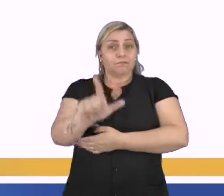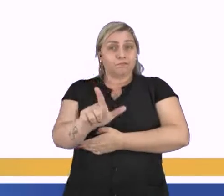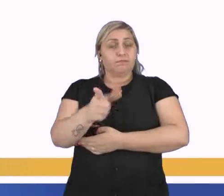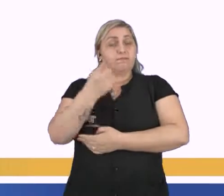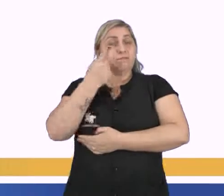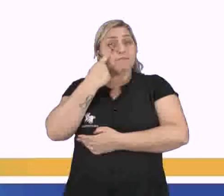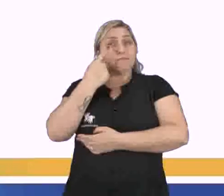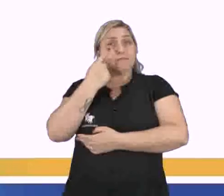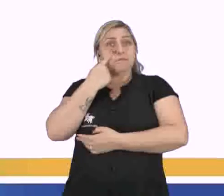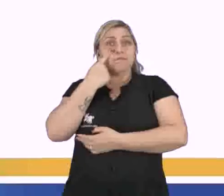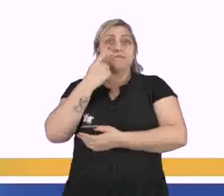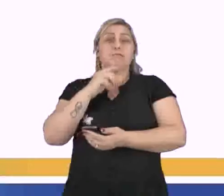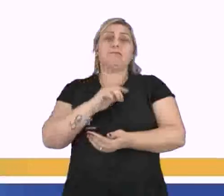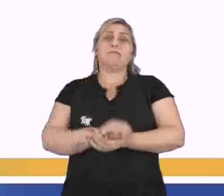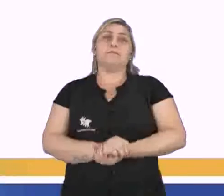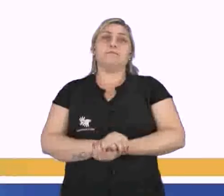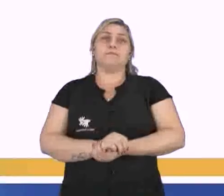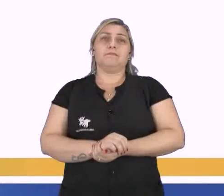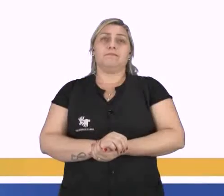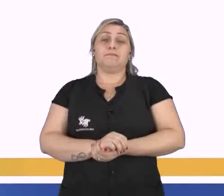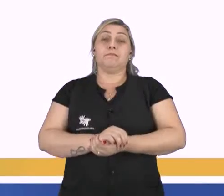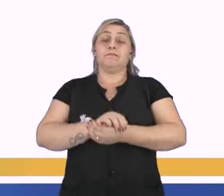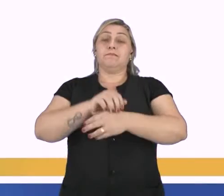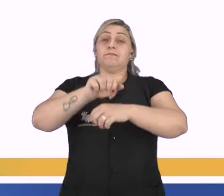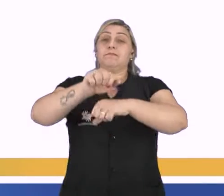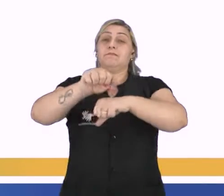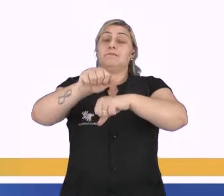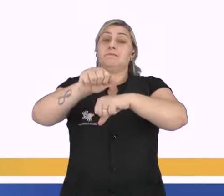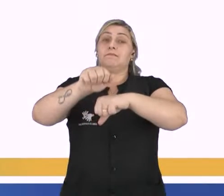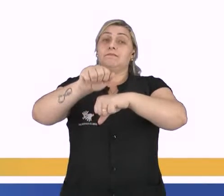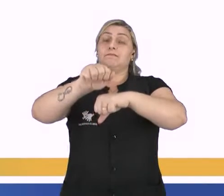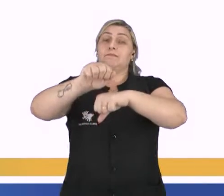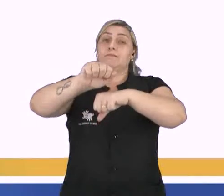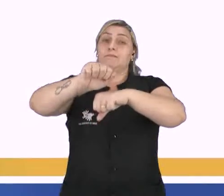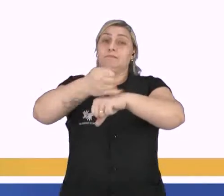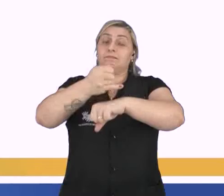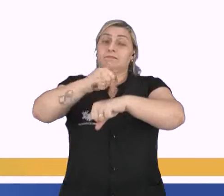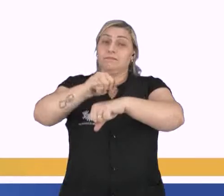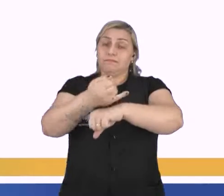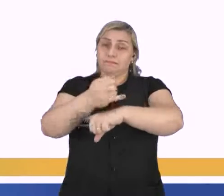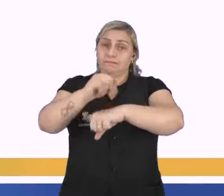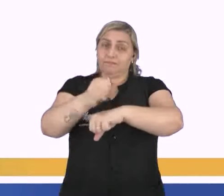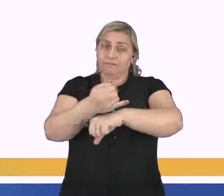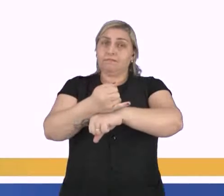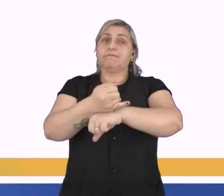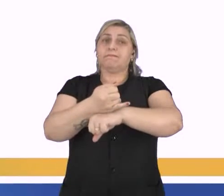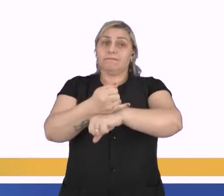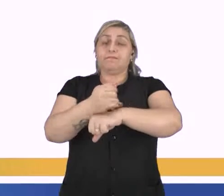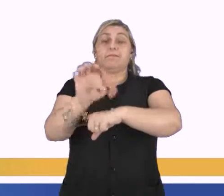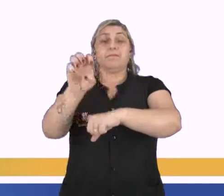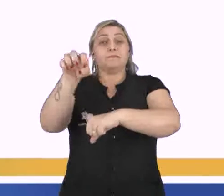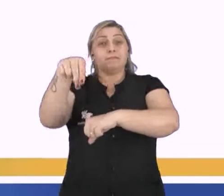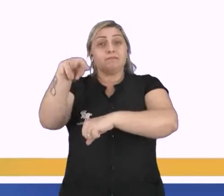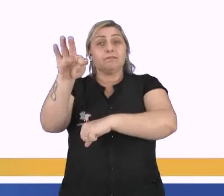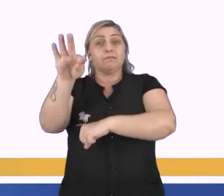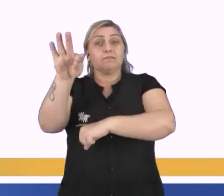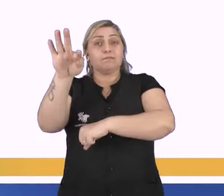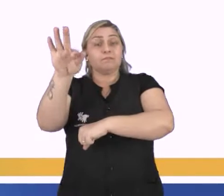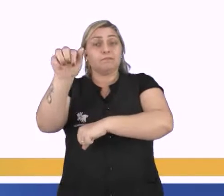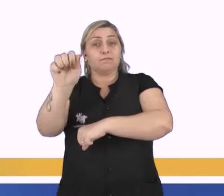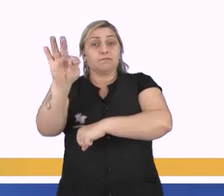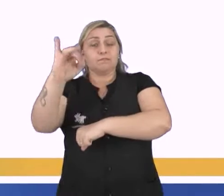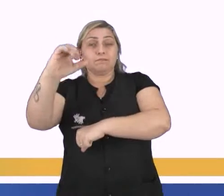vamos ver aqui, esse adjetivo maravilhoso, ele é enfático, à medida que se encontra grafado